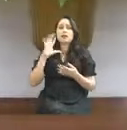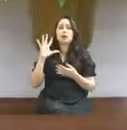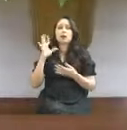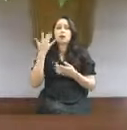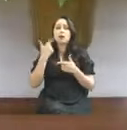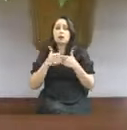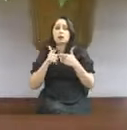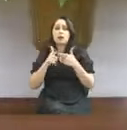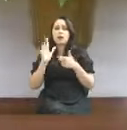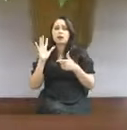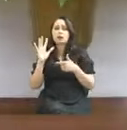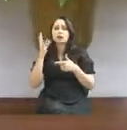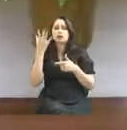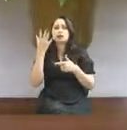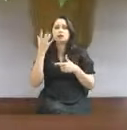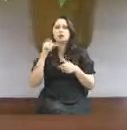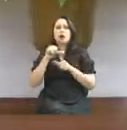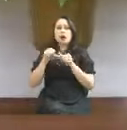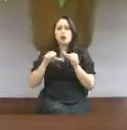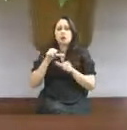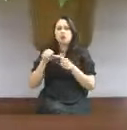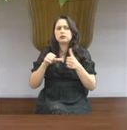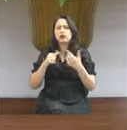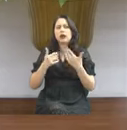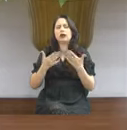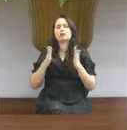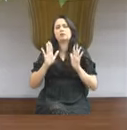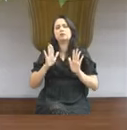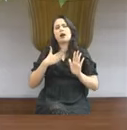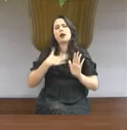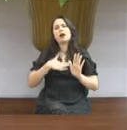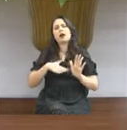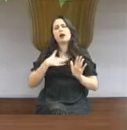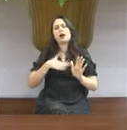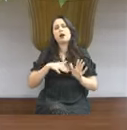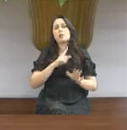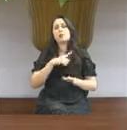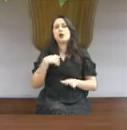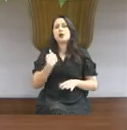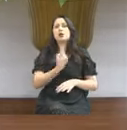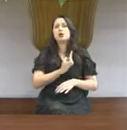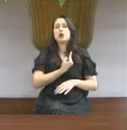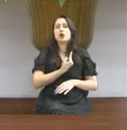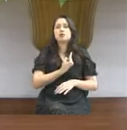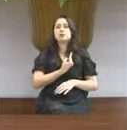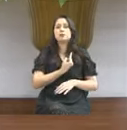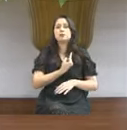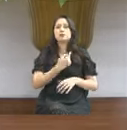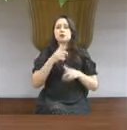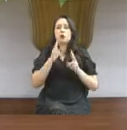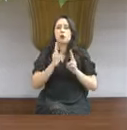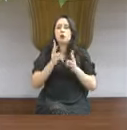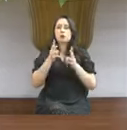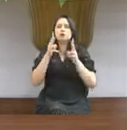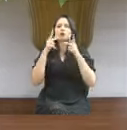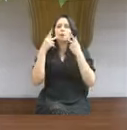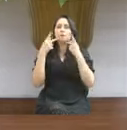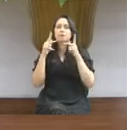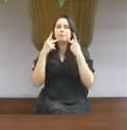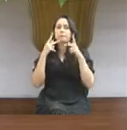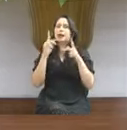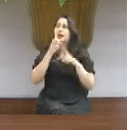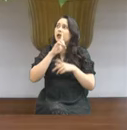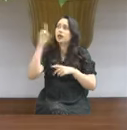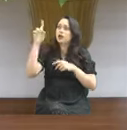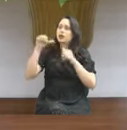Será que vai mudar? Ei, nós vamos morrer pregando, Deus vai mudar, Deus